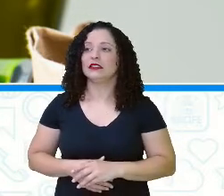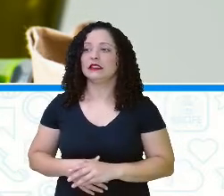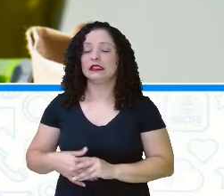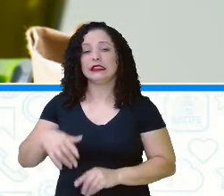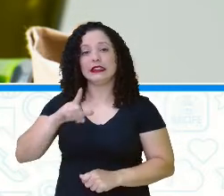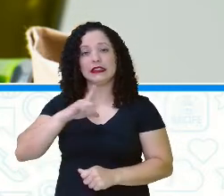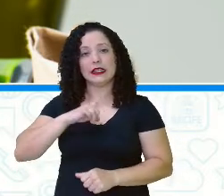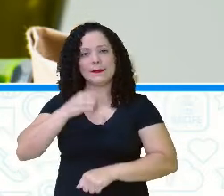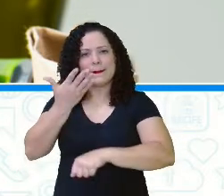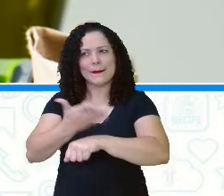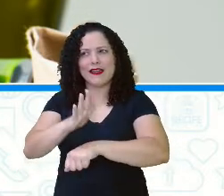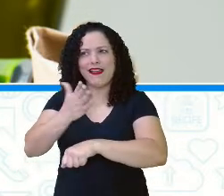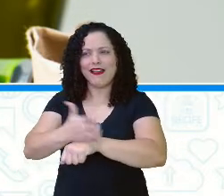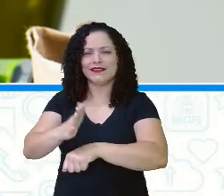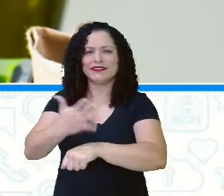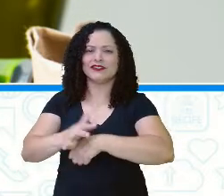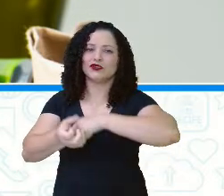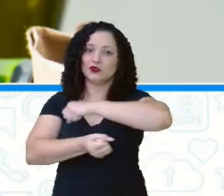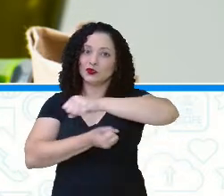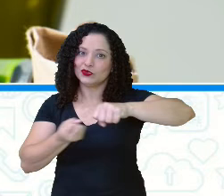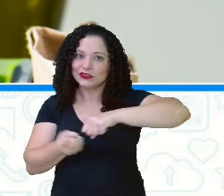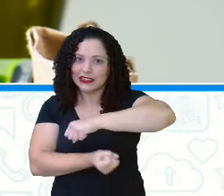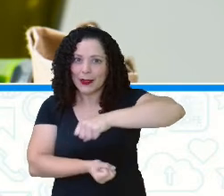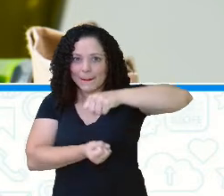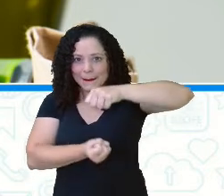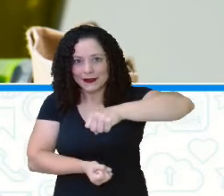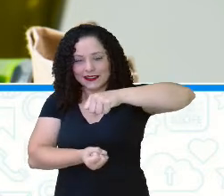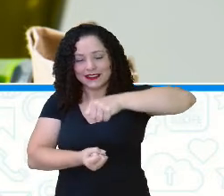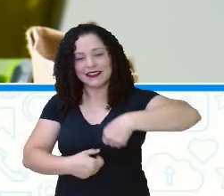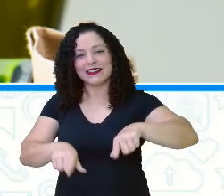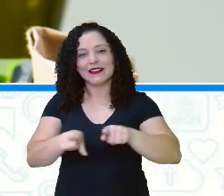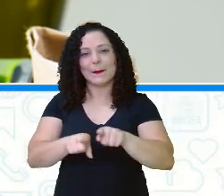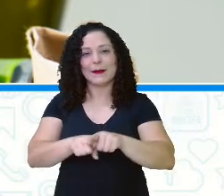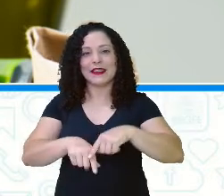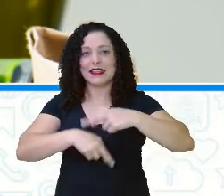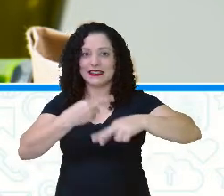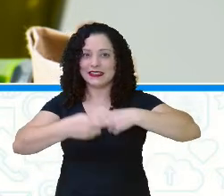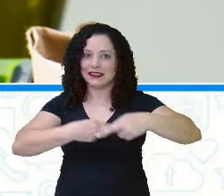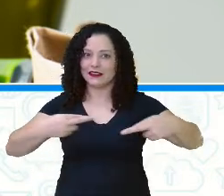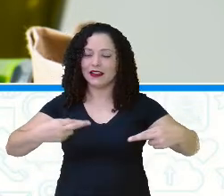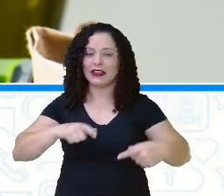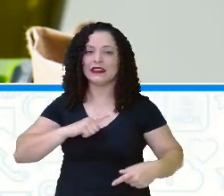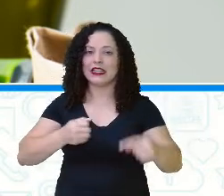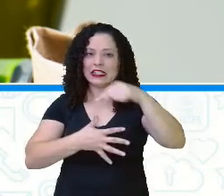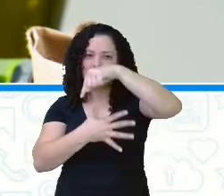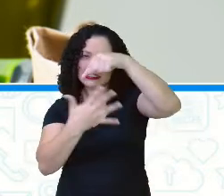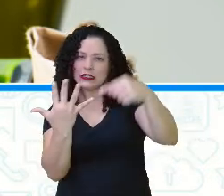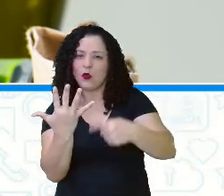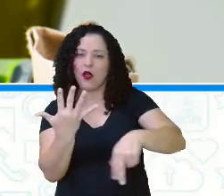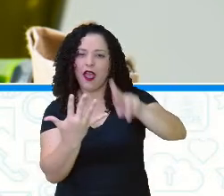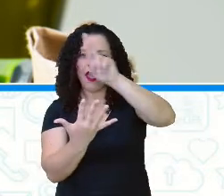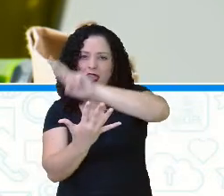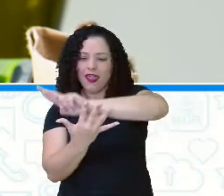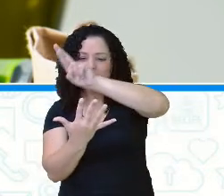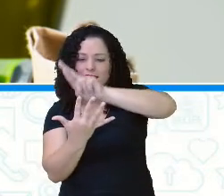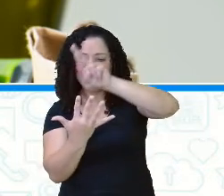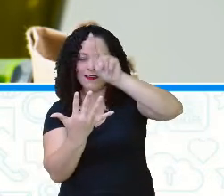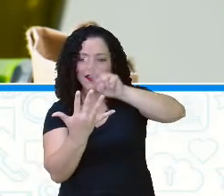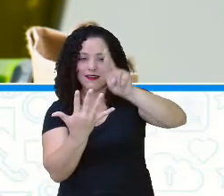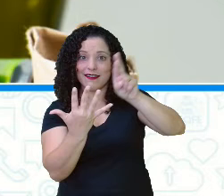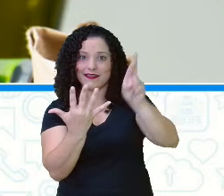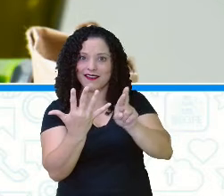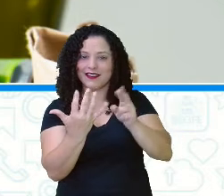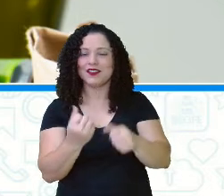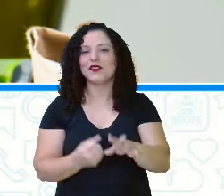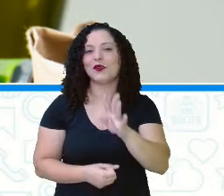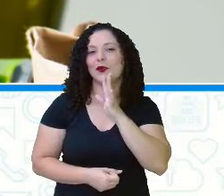práticas sustentáveis e de reciclagem. Elas são conhecidas como os 5 R's da reciclagem. A gente vai conhecer esses 5 R's,